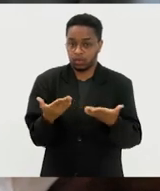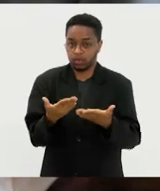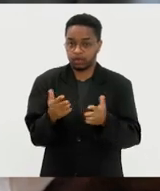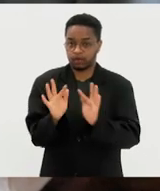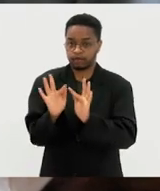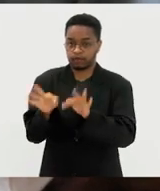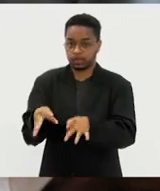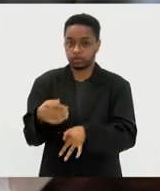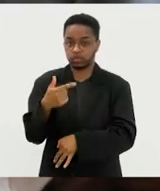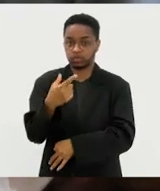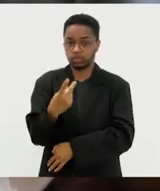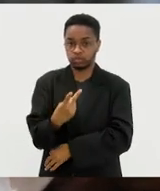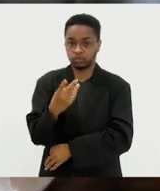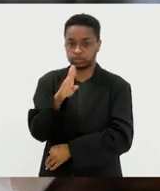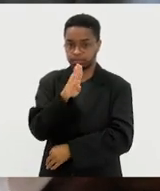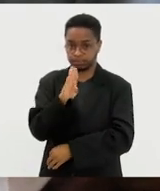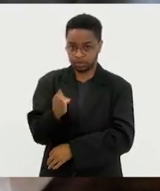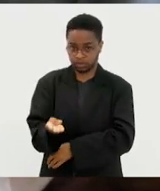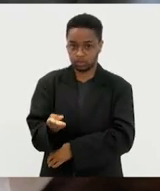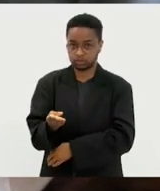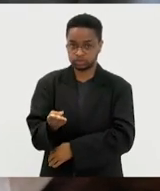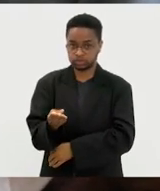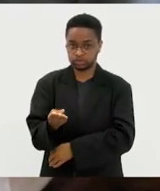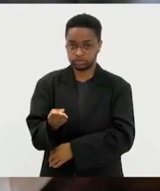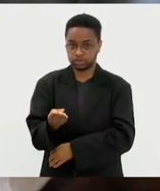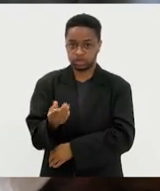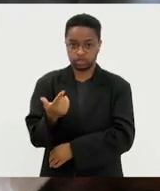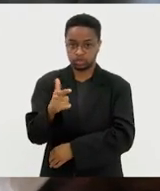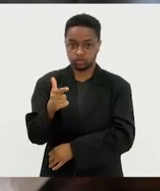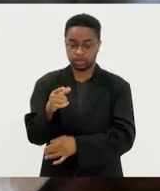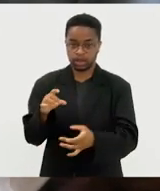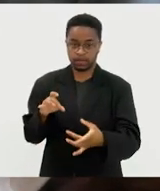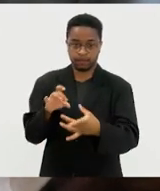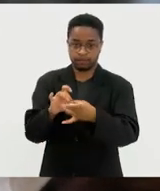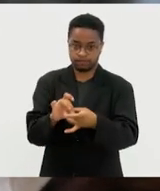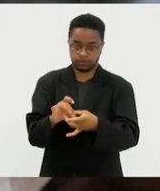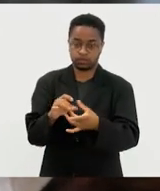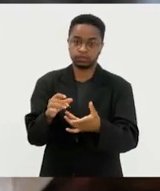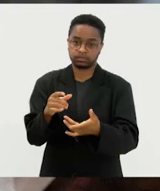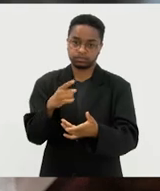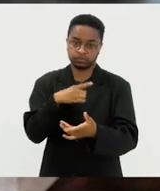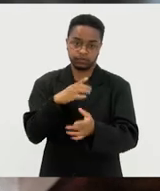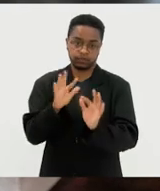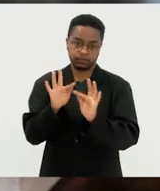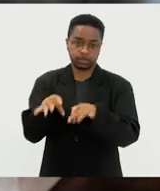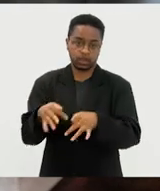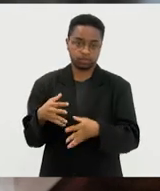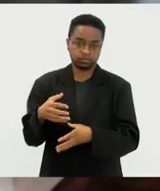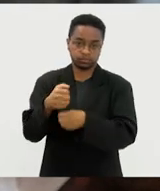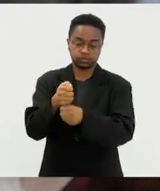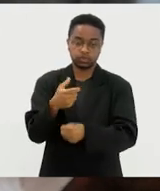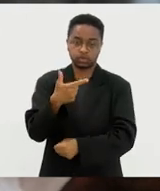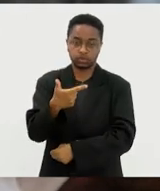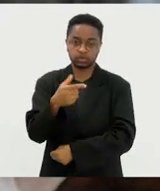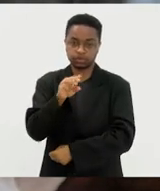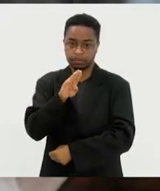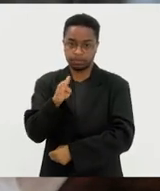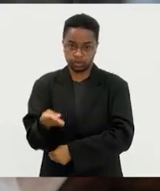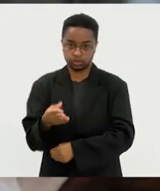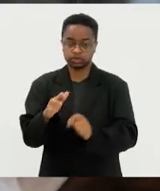bilhões de recursos não vinculados, né? Fechou com 2 bilhões, exatamente por causa